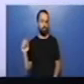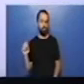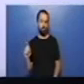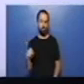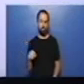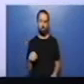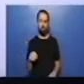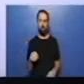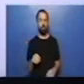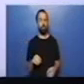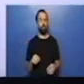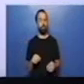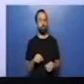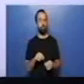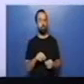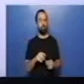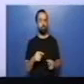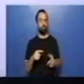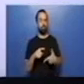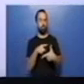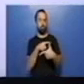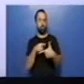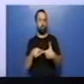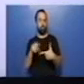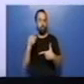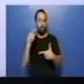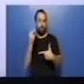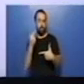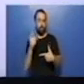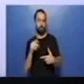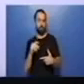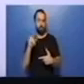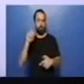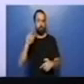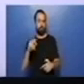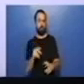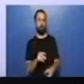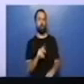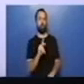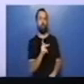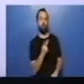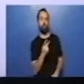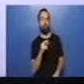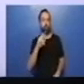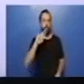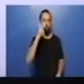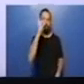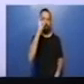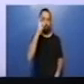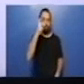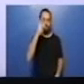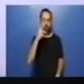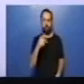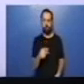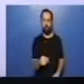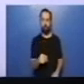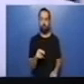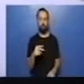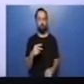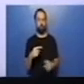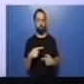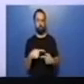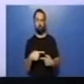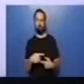Vai ficar o seguinte, hipotenusa ao quadrado, sempre vem primeiro aqui, é igual. Um cateto ao quadrado, que é o